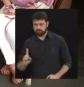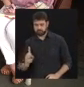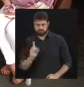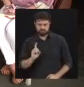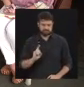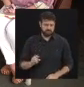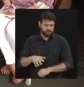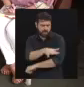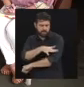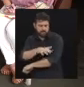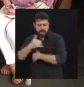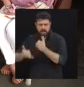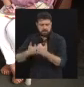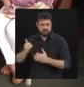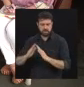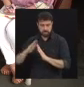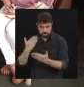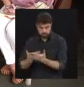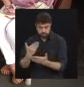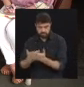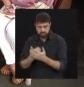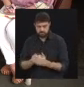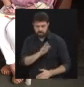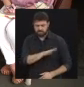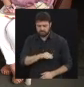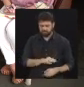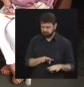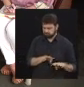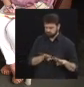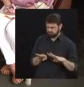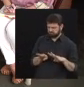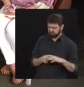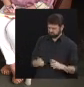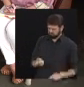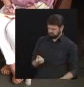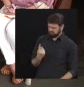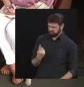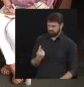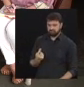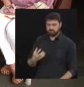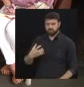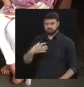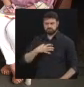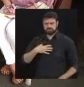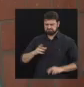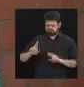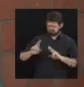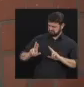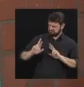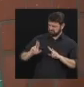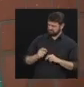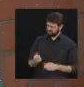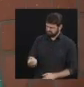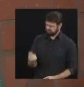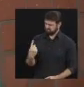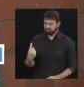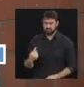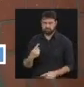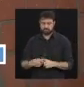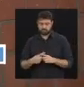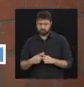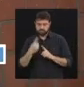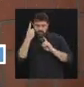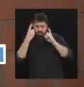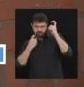parques, na escola mesmo, elas me encaravam, me olhavam de uma forma um pouco diferente, né? Talvez pela